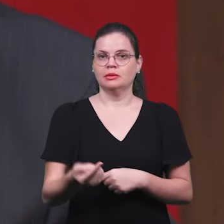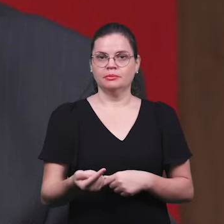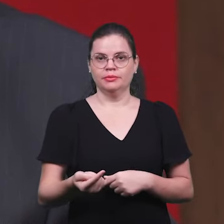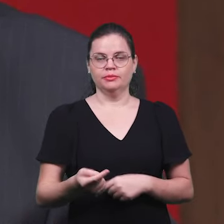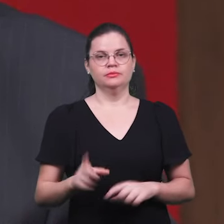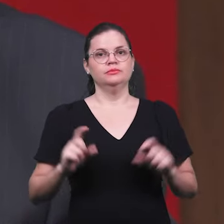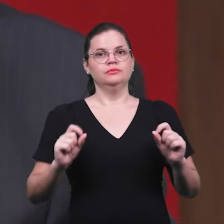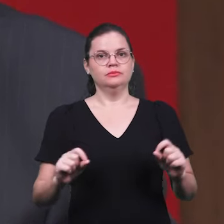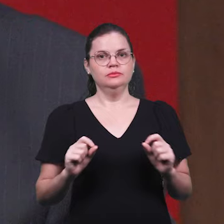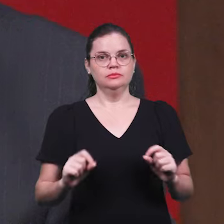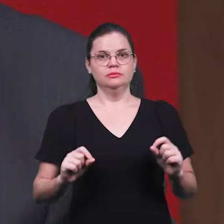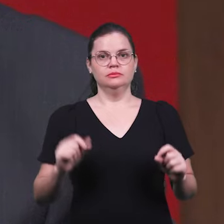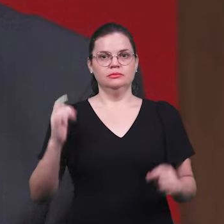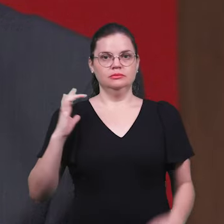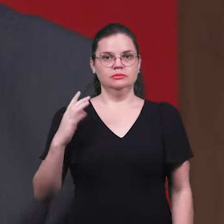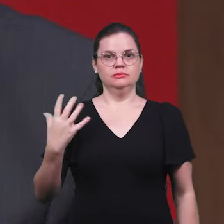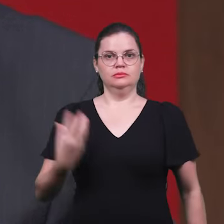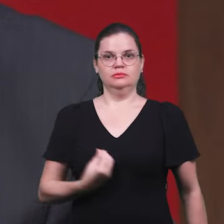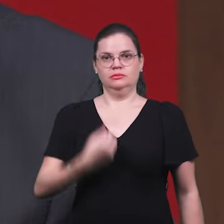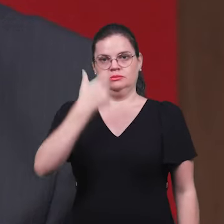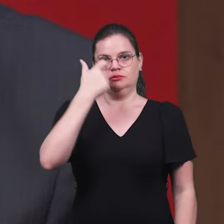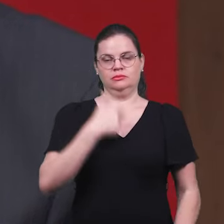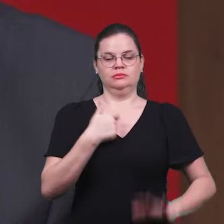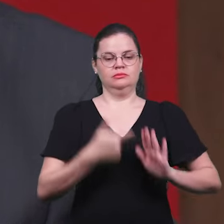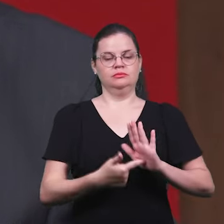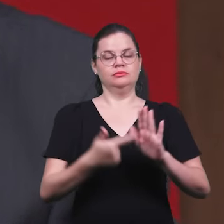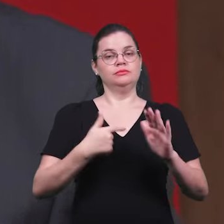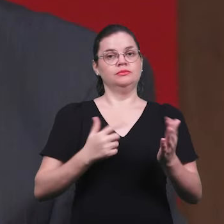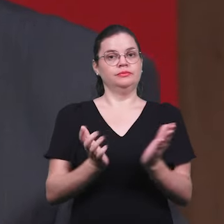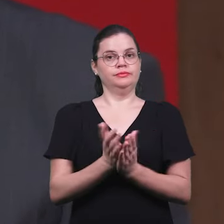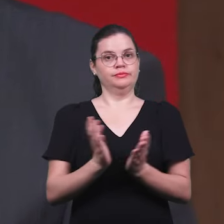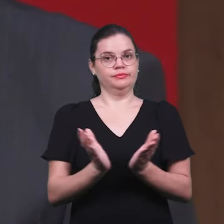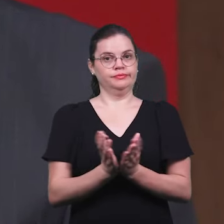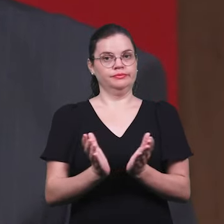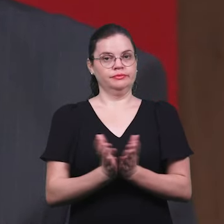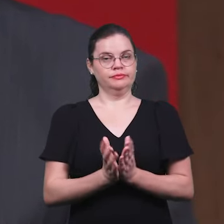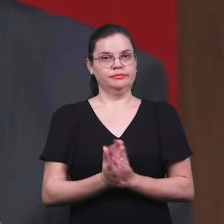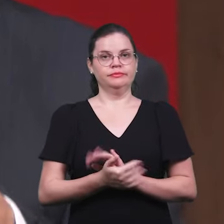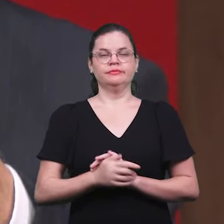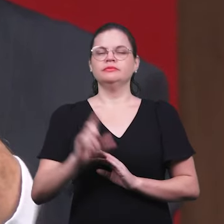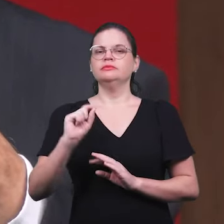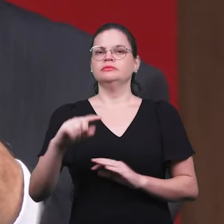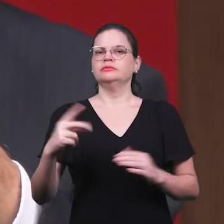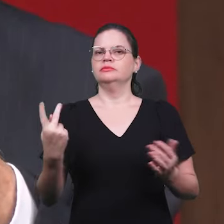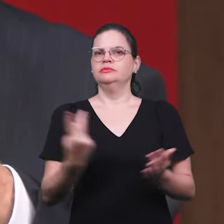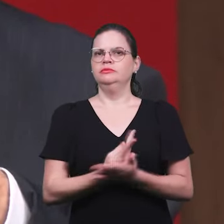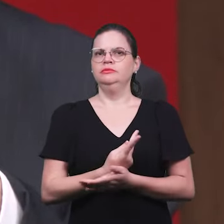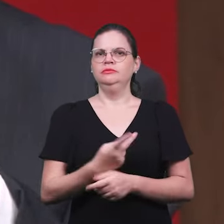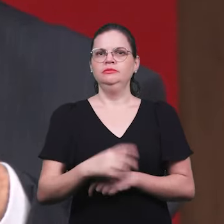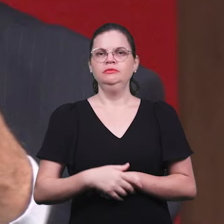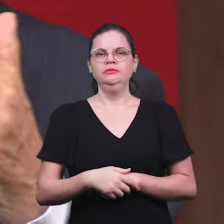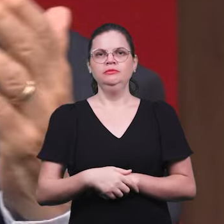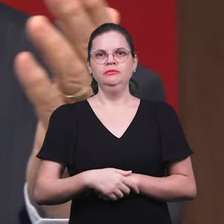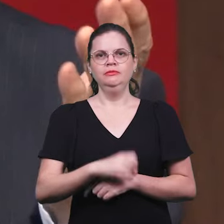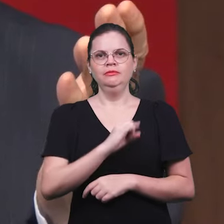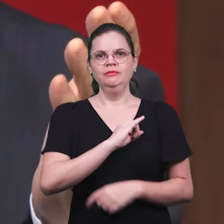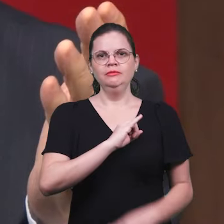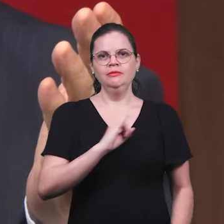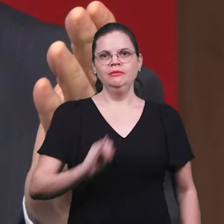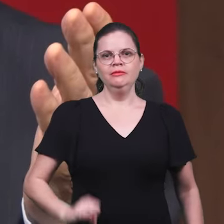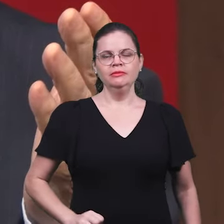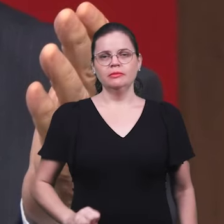se declarou cristão. Exatamente. Aí o que aconteceu? O império